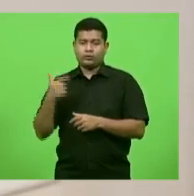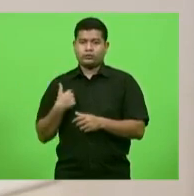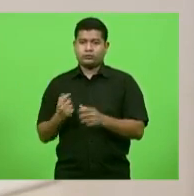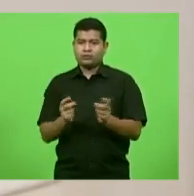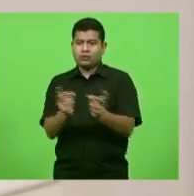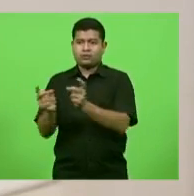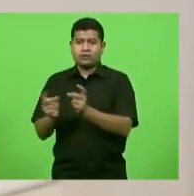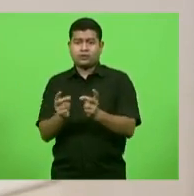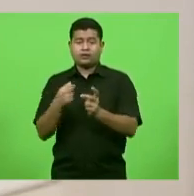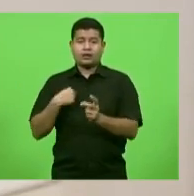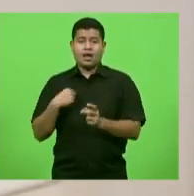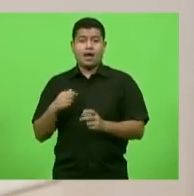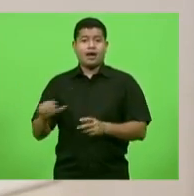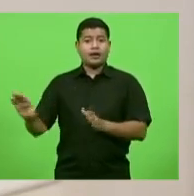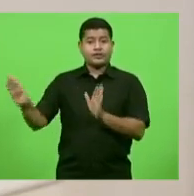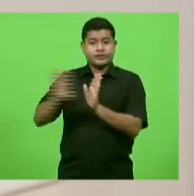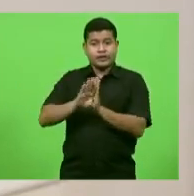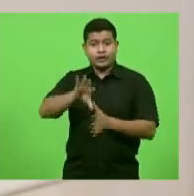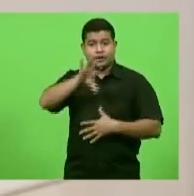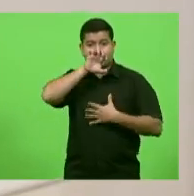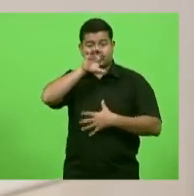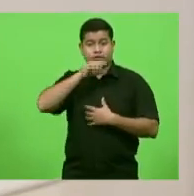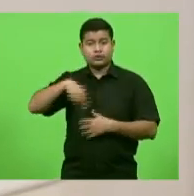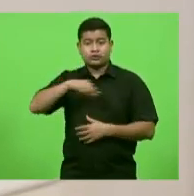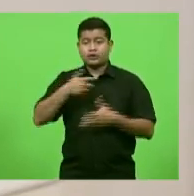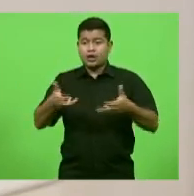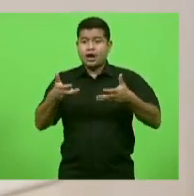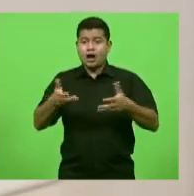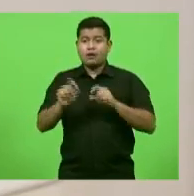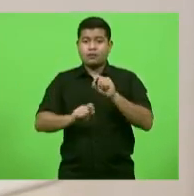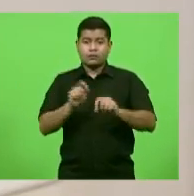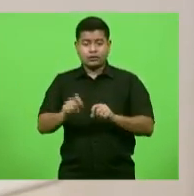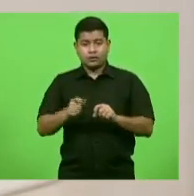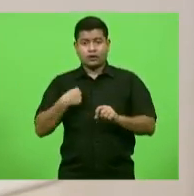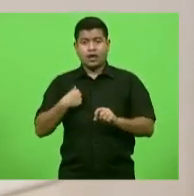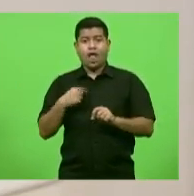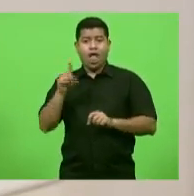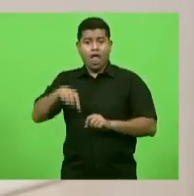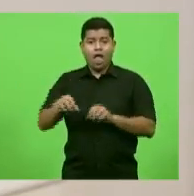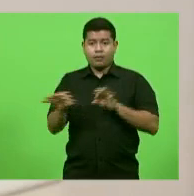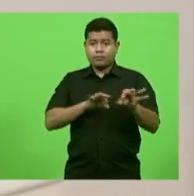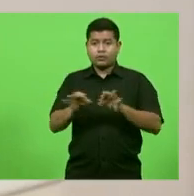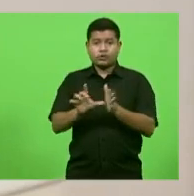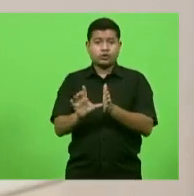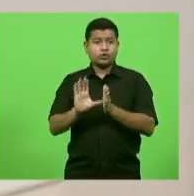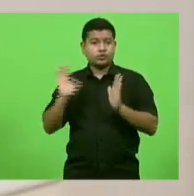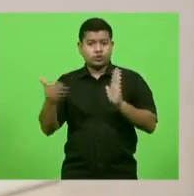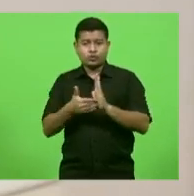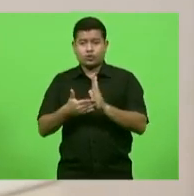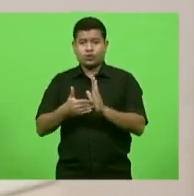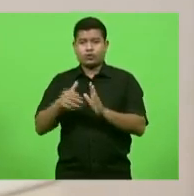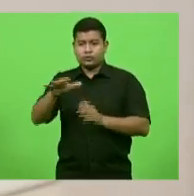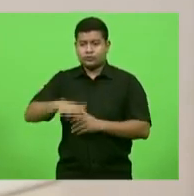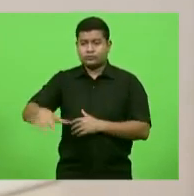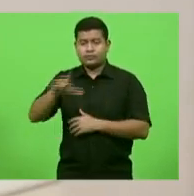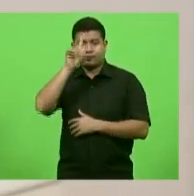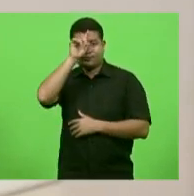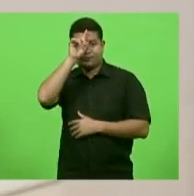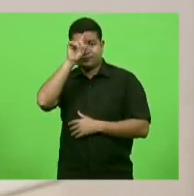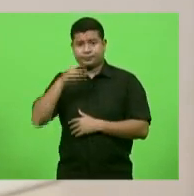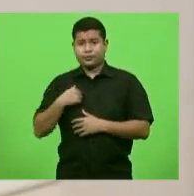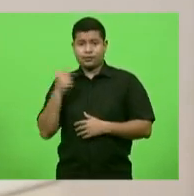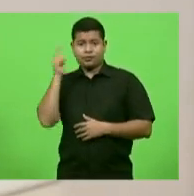em curto prazo. E o que nós queremos é justamente preparar toda a nossa rede hospitalar para que ela esteja